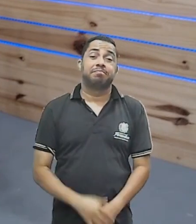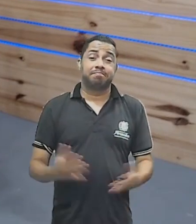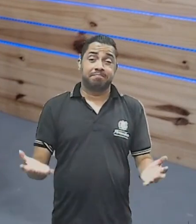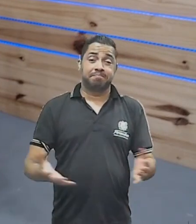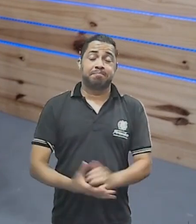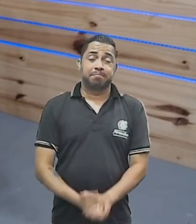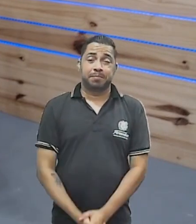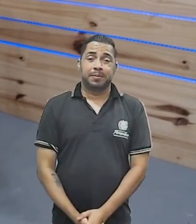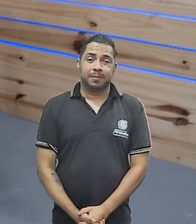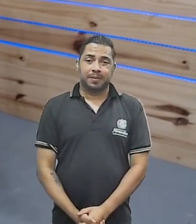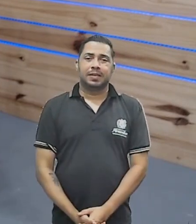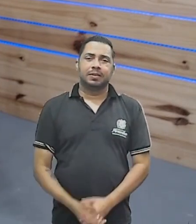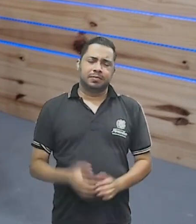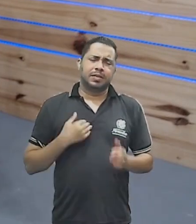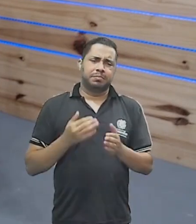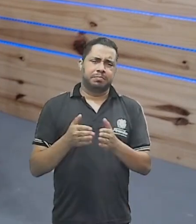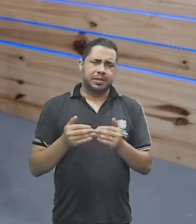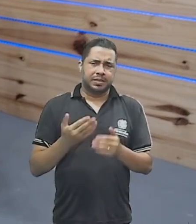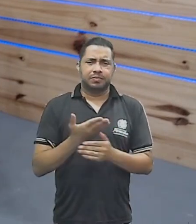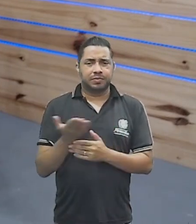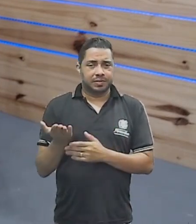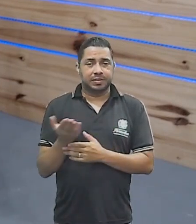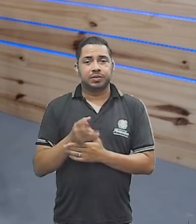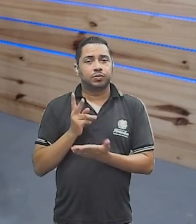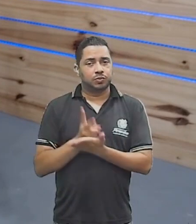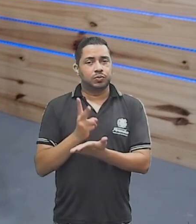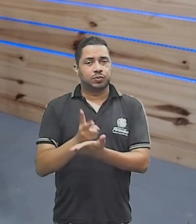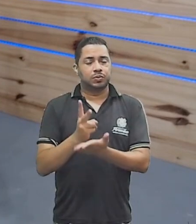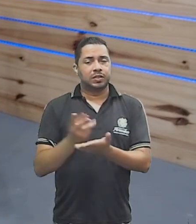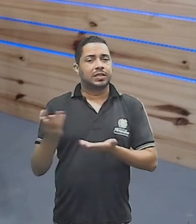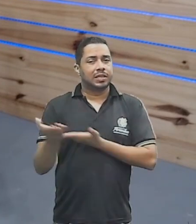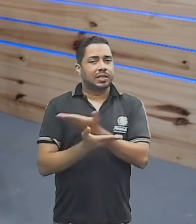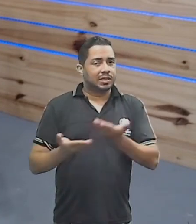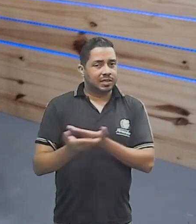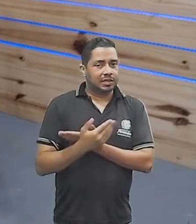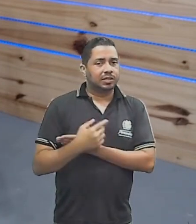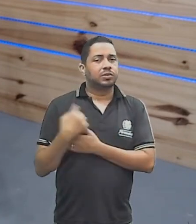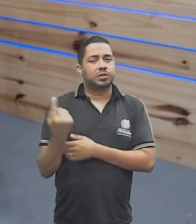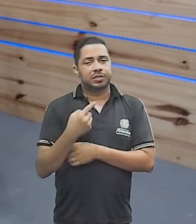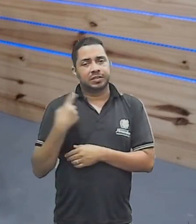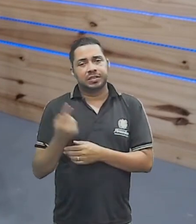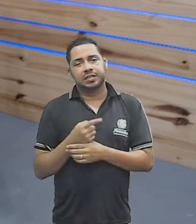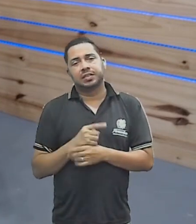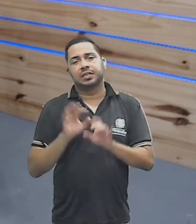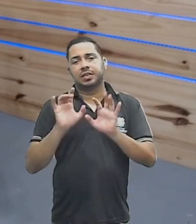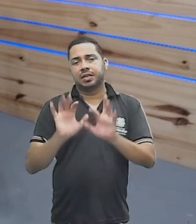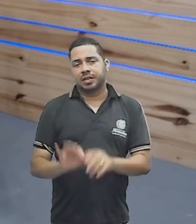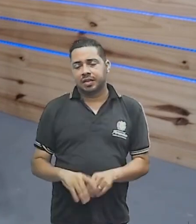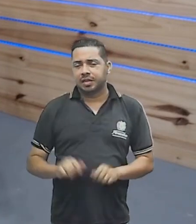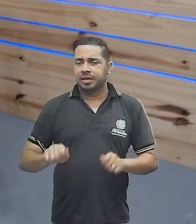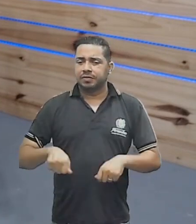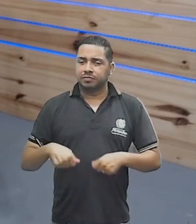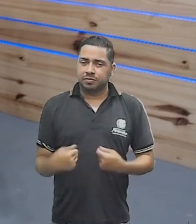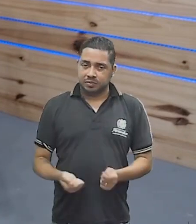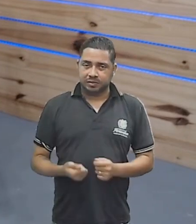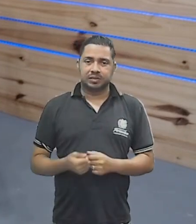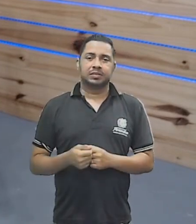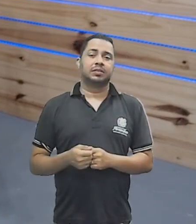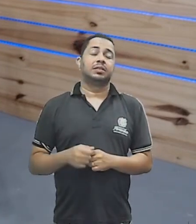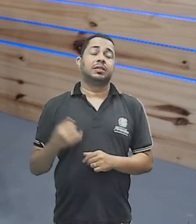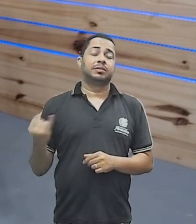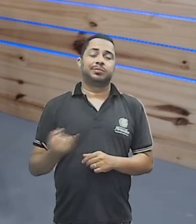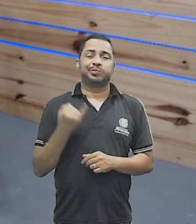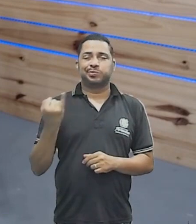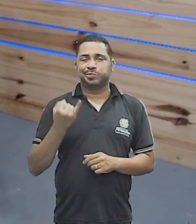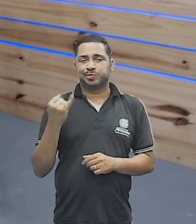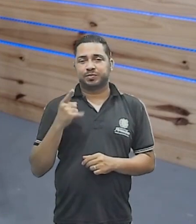Gente, quero pedir novamente a vocês, né, que continuem aí interagindo conosco no chat, tá certo? Quero reforçar novamente a